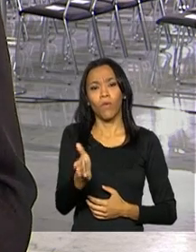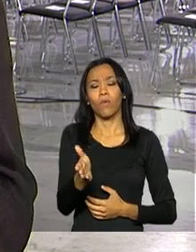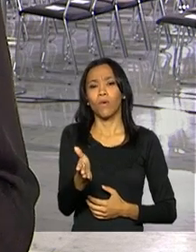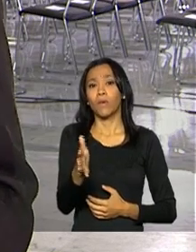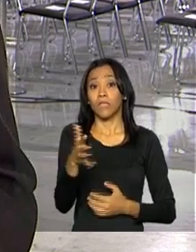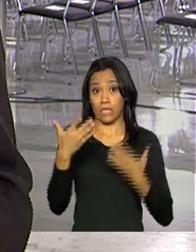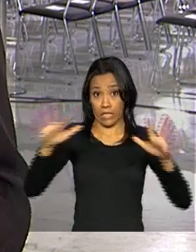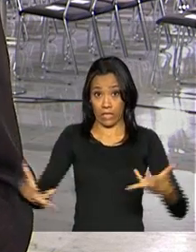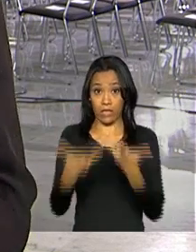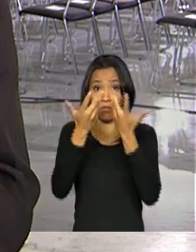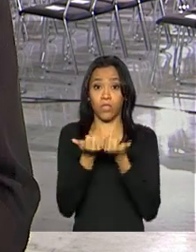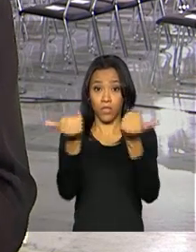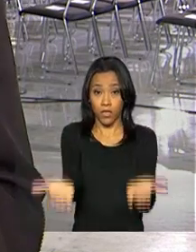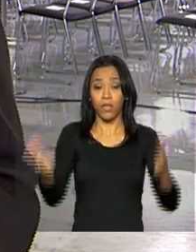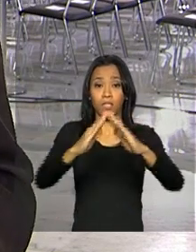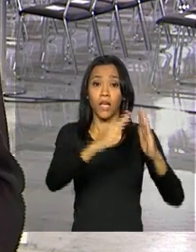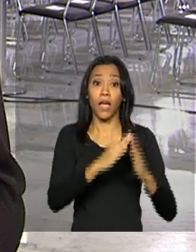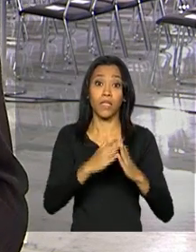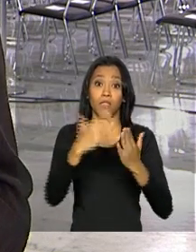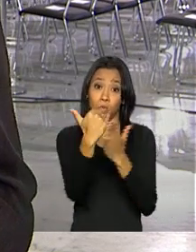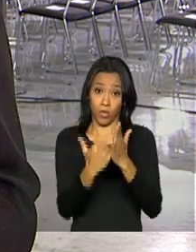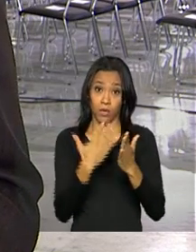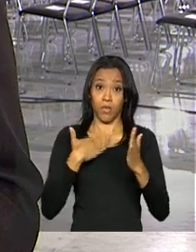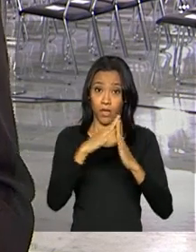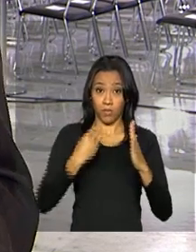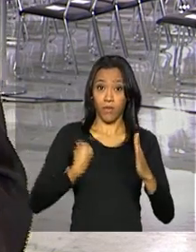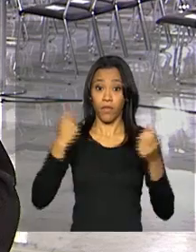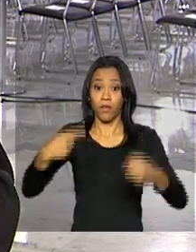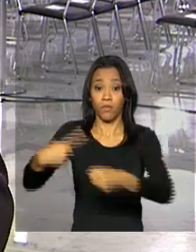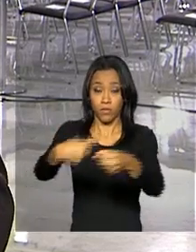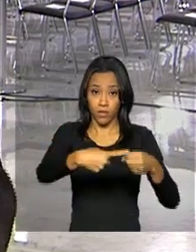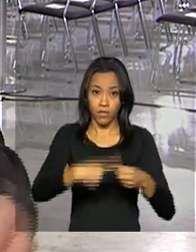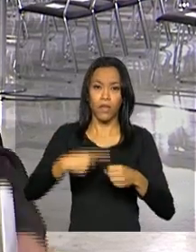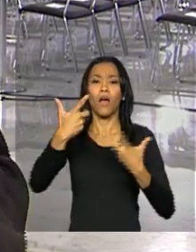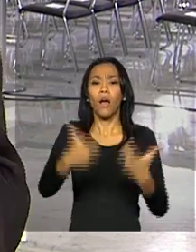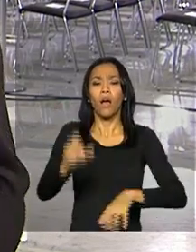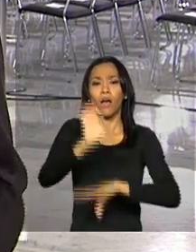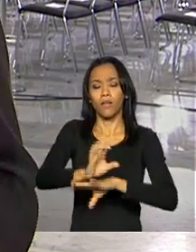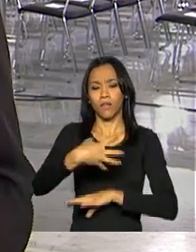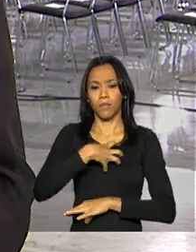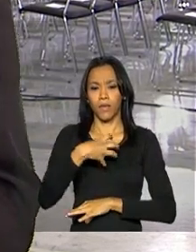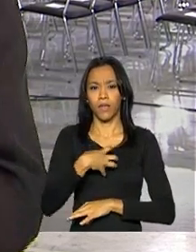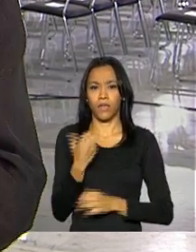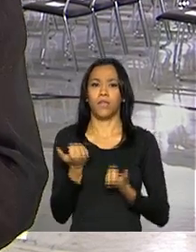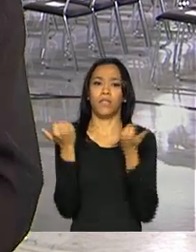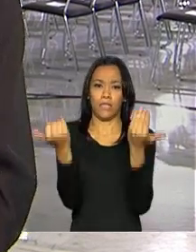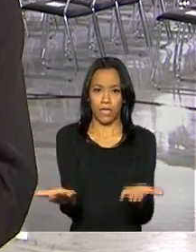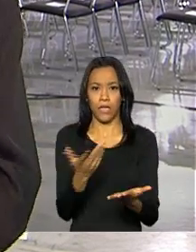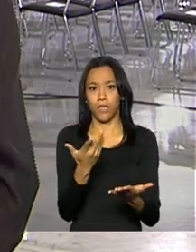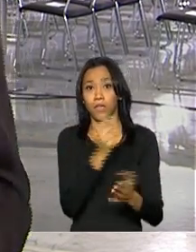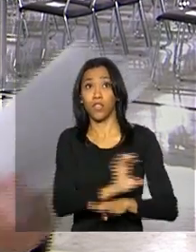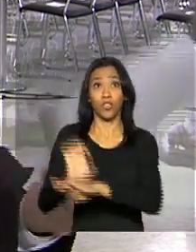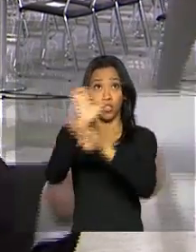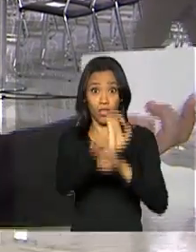havia anunciado em cerimônia de entrega de moradias do programa Minha Casa Minha Vida em Feira de Santana, na Bahia, com entrega simultânea em outros